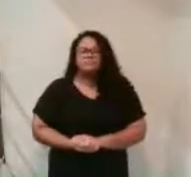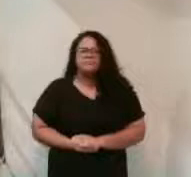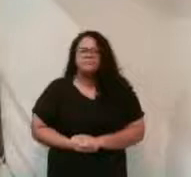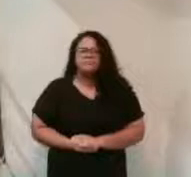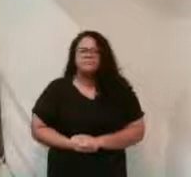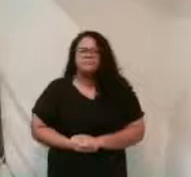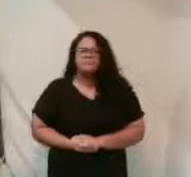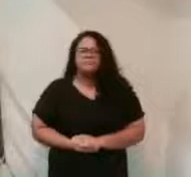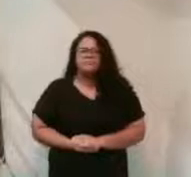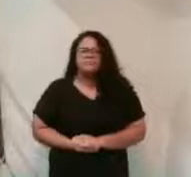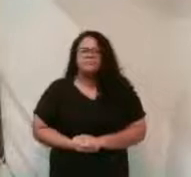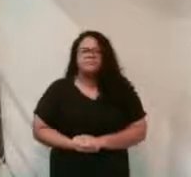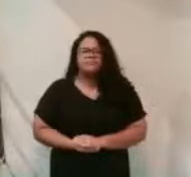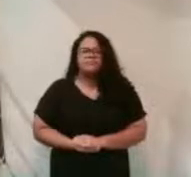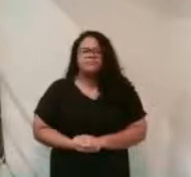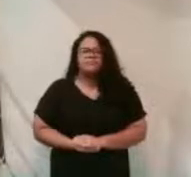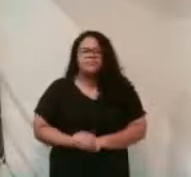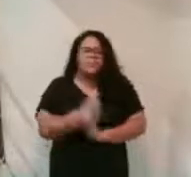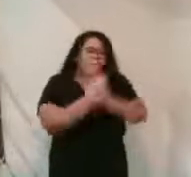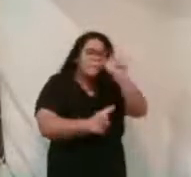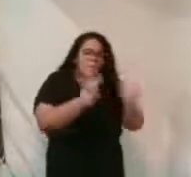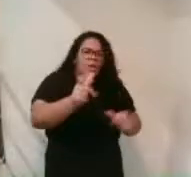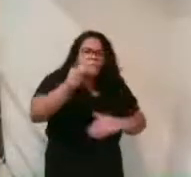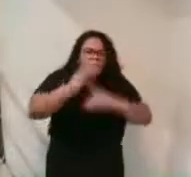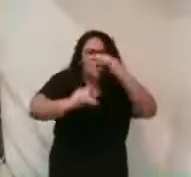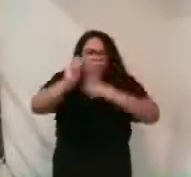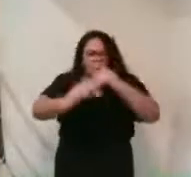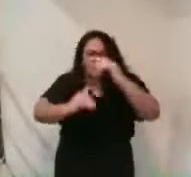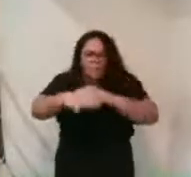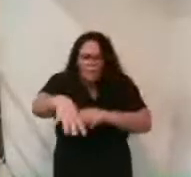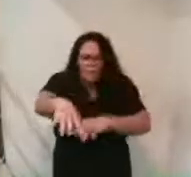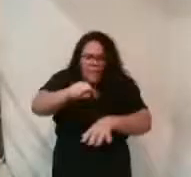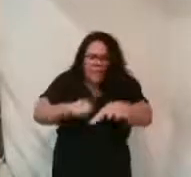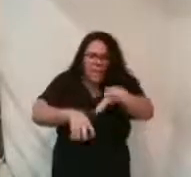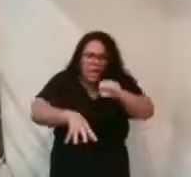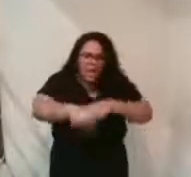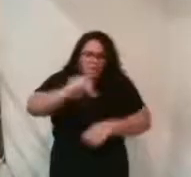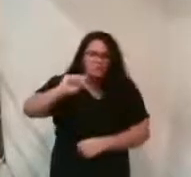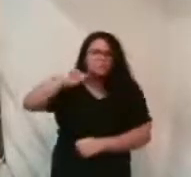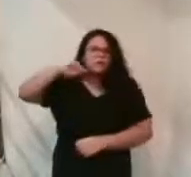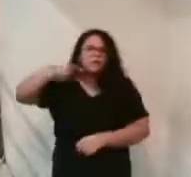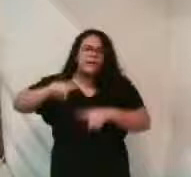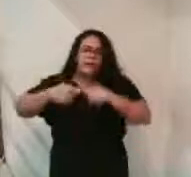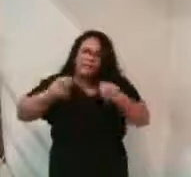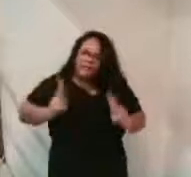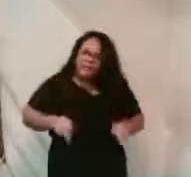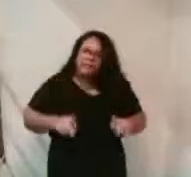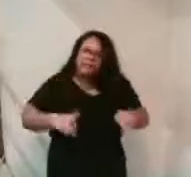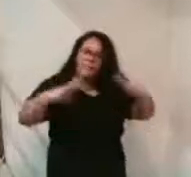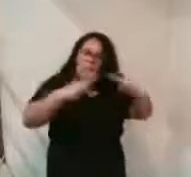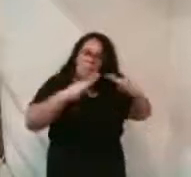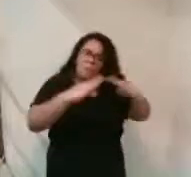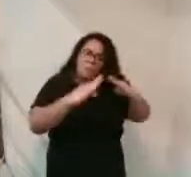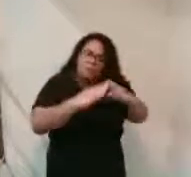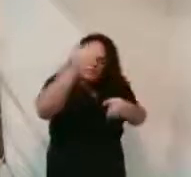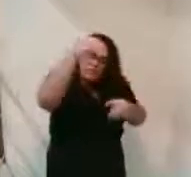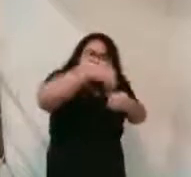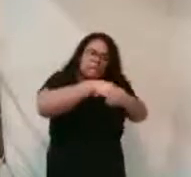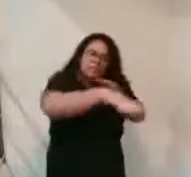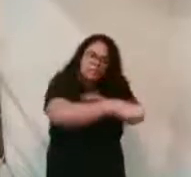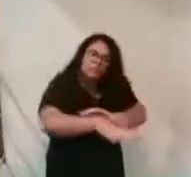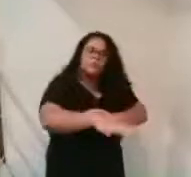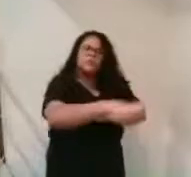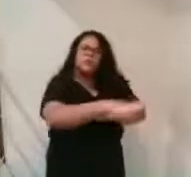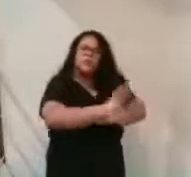não só do lixão, que são os catadores, mas também vivendo no lixão, como a gente presenciou